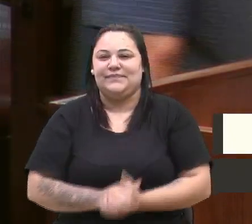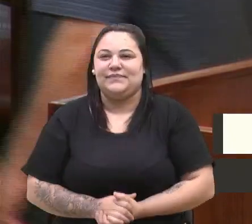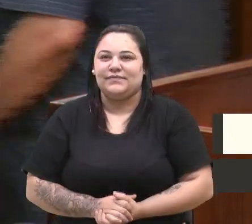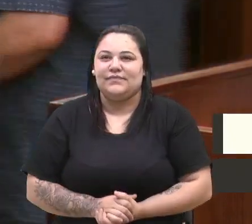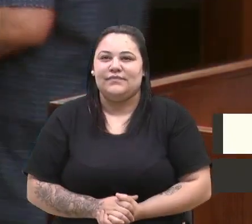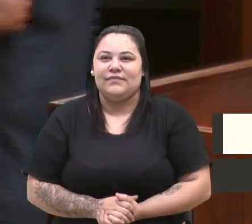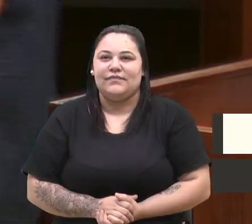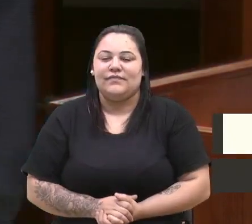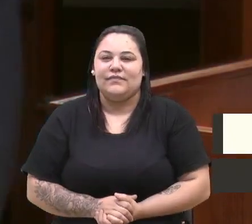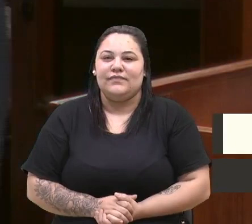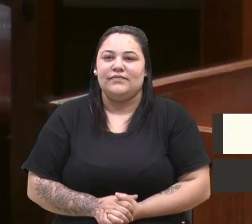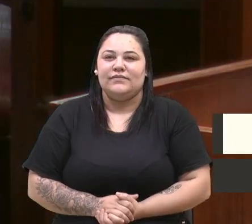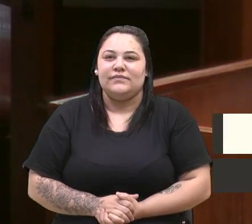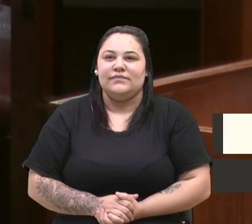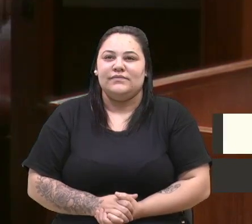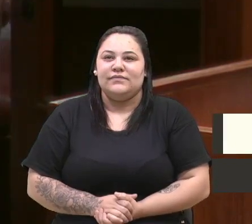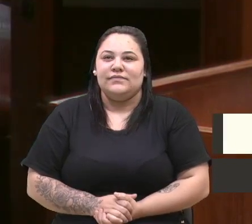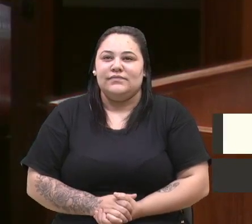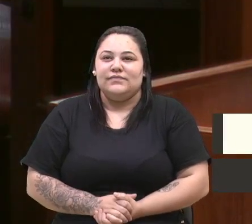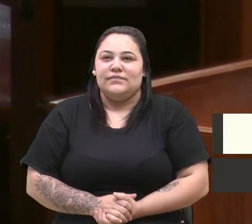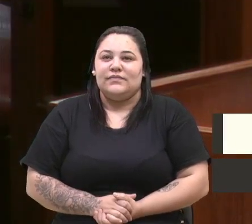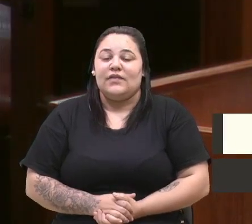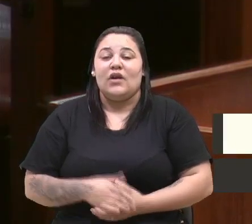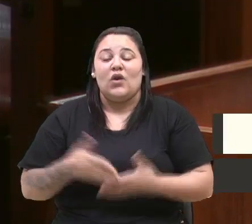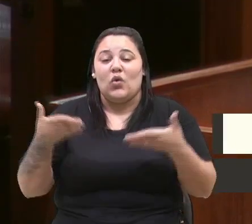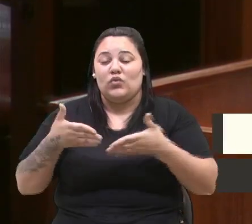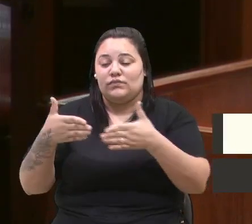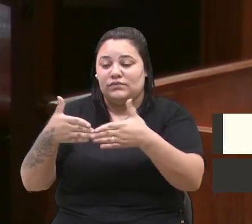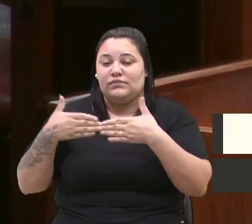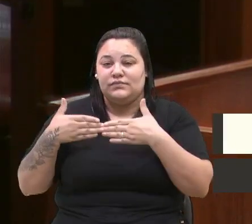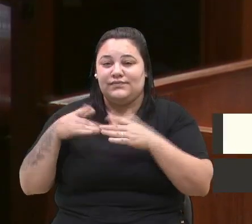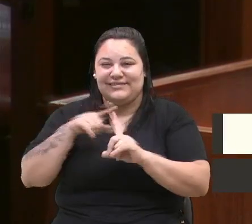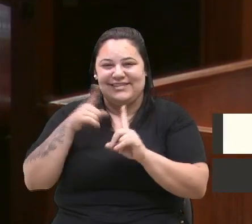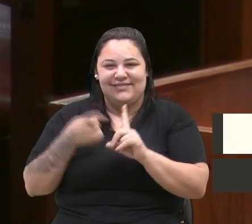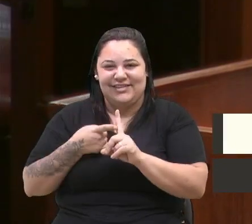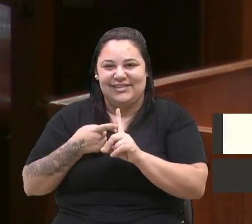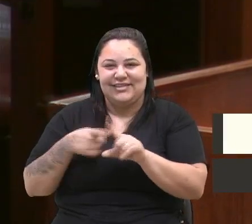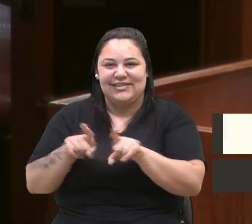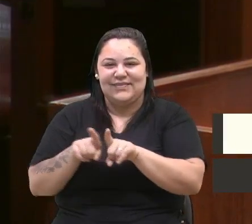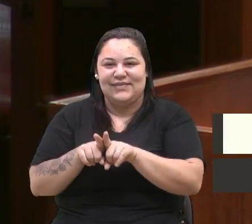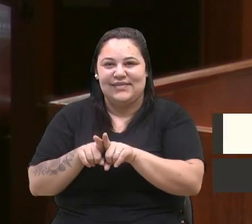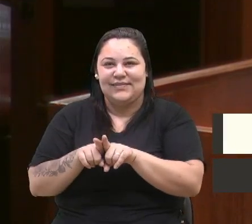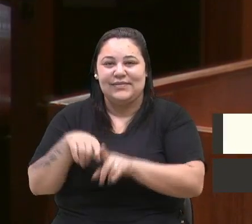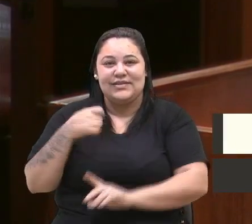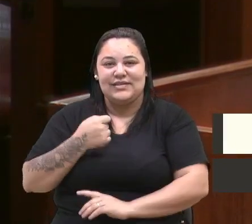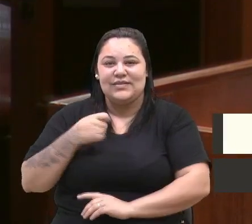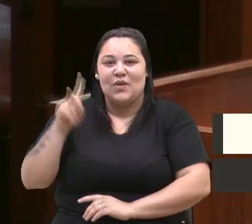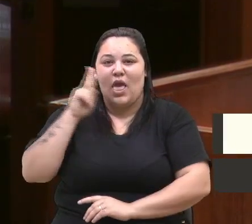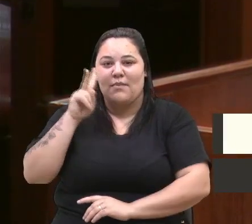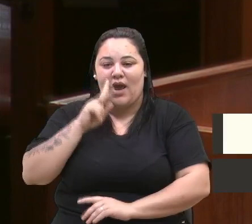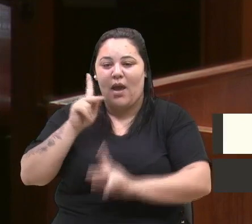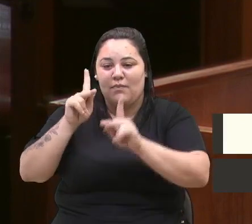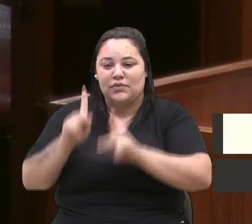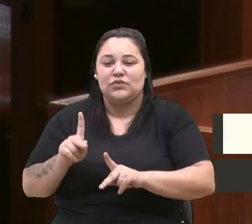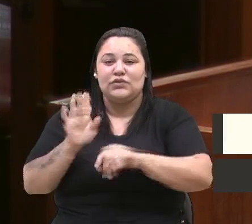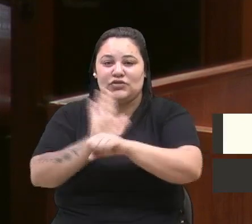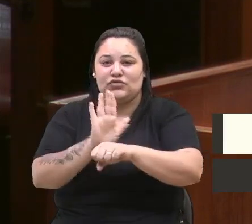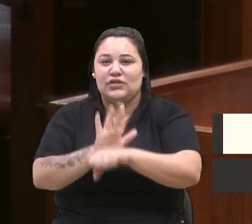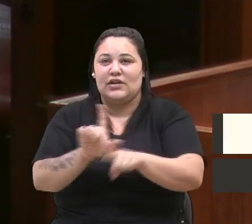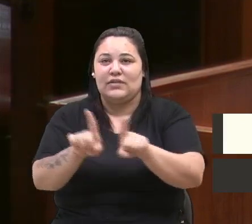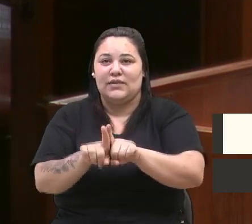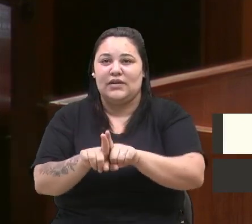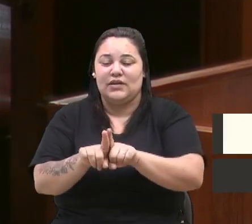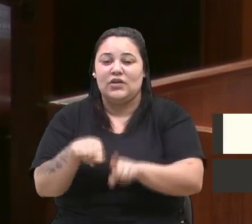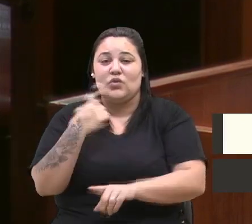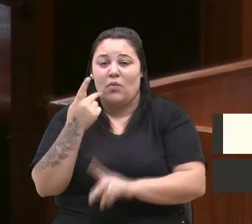E hoje, em licença maternidade, a gente nunca pode deixar de lembrar das pessoas que nos ajudaram. E uma